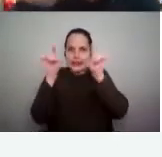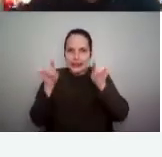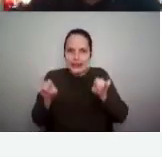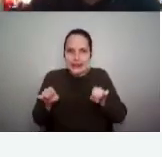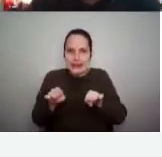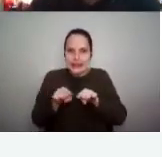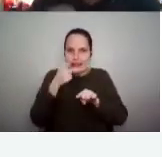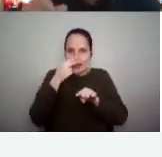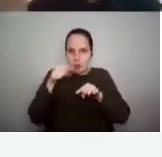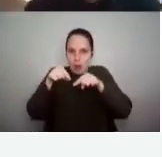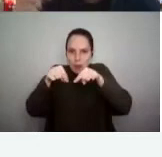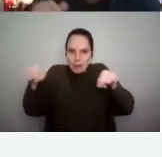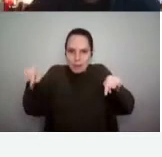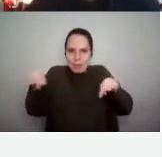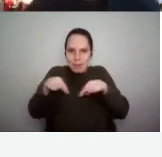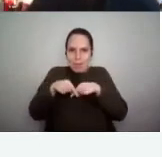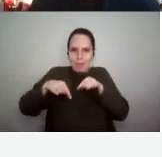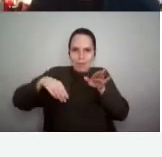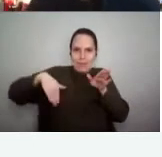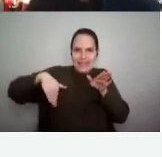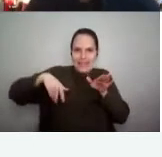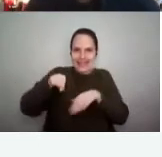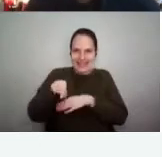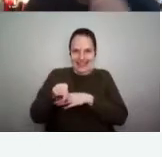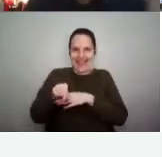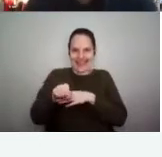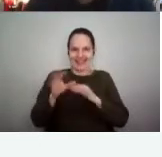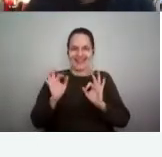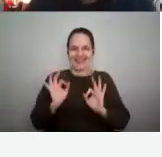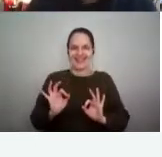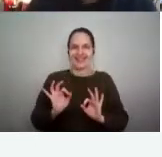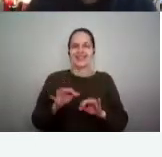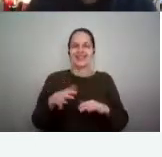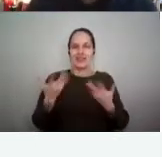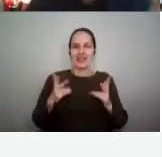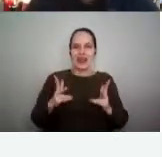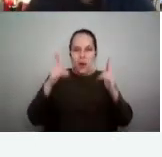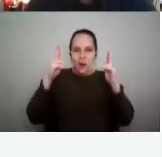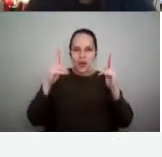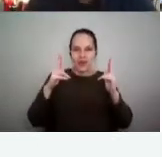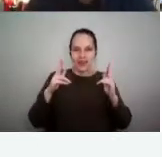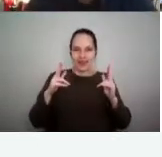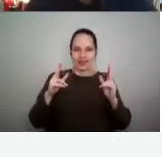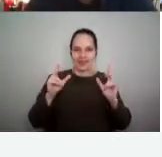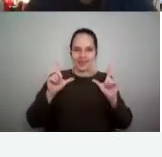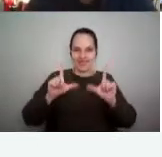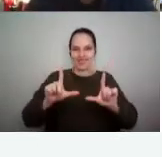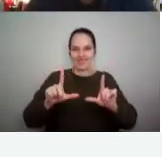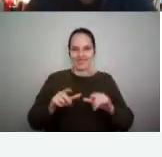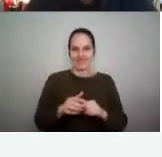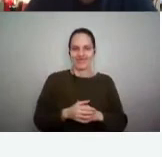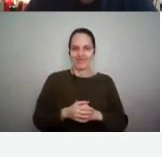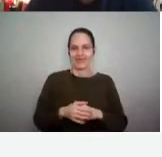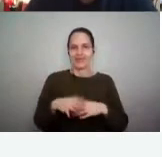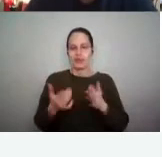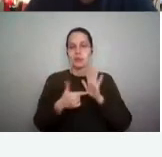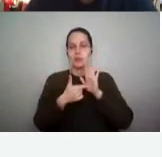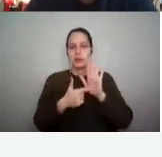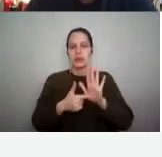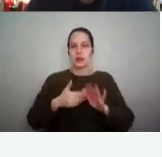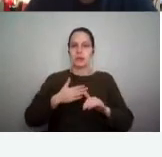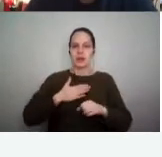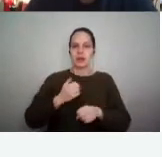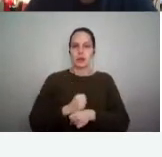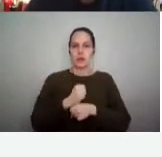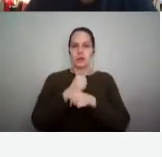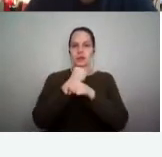de conversa com vocês aqui, contar só a minha vida inteira. Aí, para ilustrar a minha construção desse